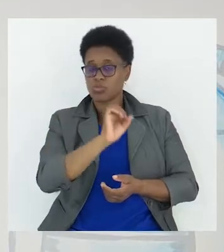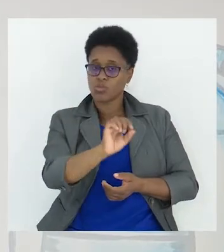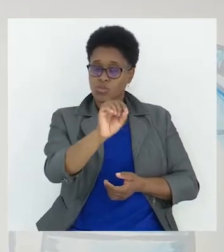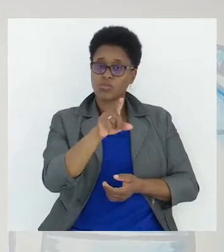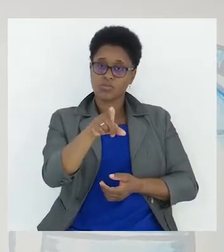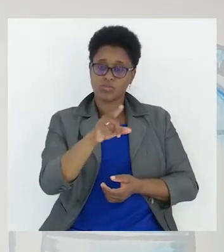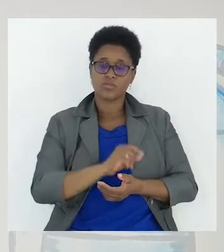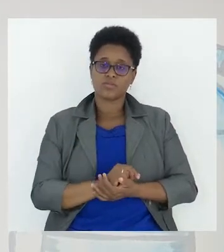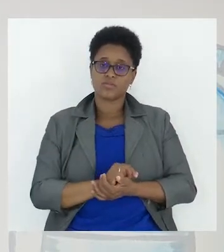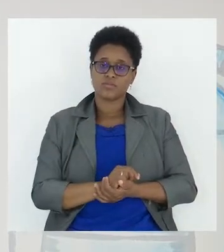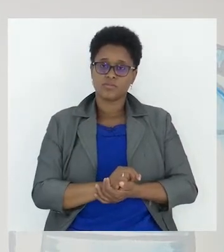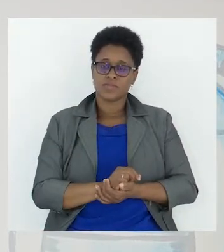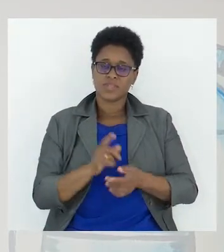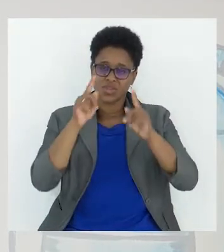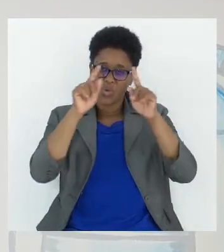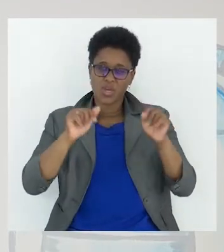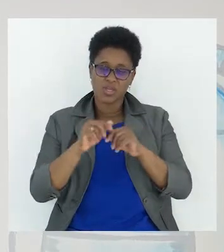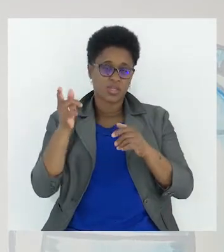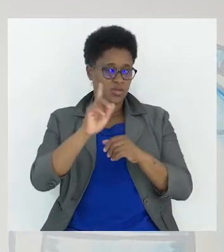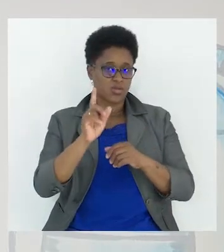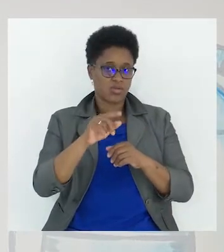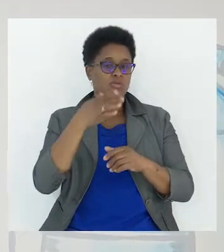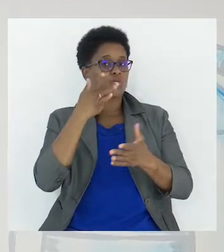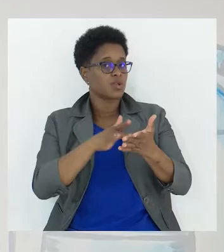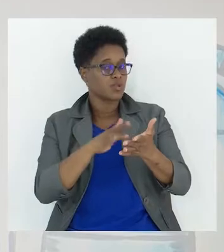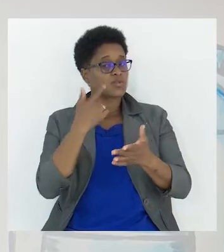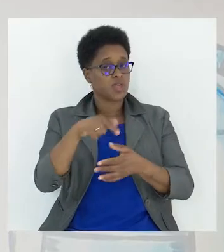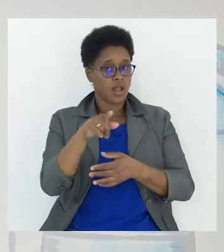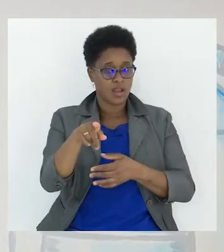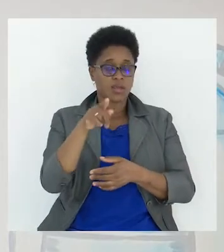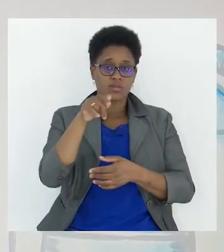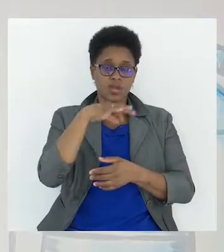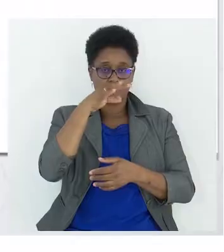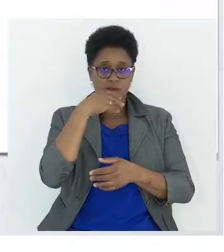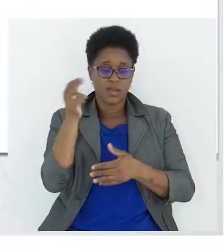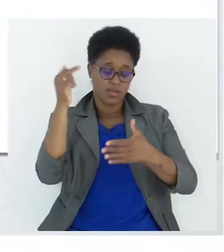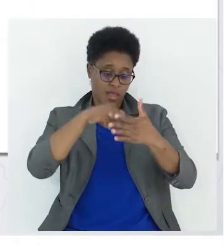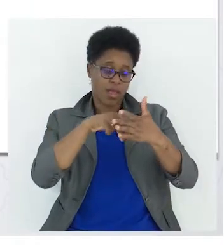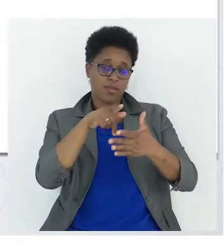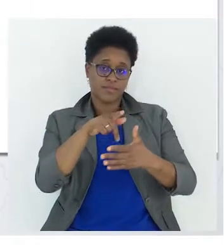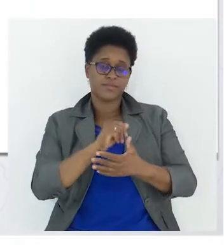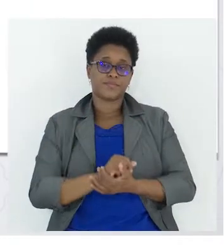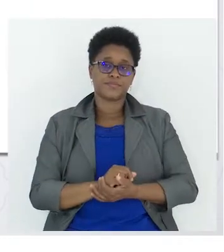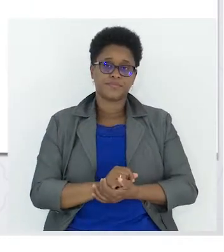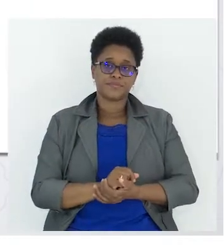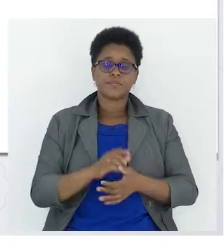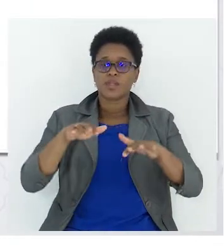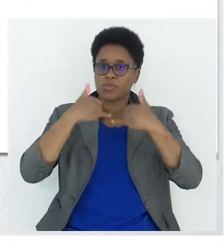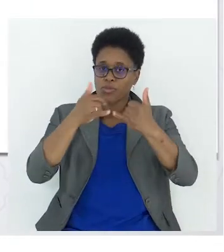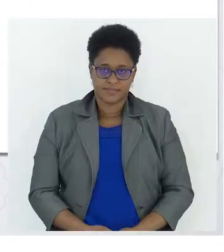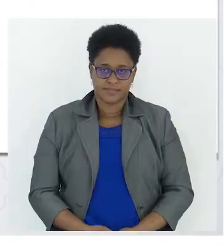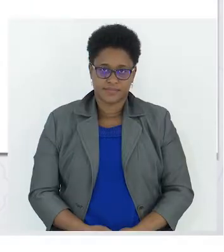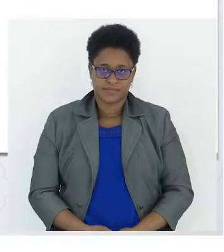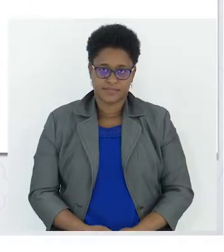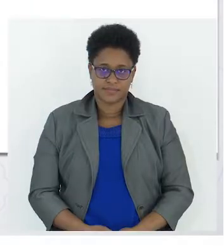não. Não, senhor. Não, senhora. É sobre o livro que está lá, da qual está-se a falar lá dentro. Depois, vais fazer esse trabalho